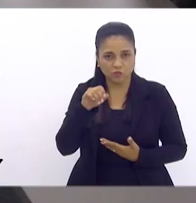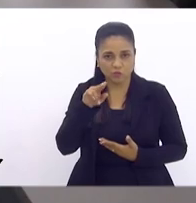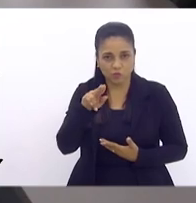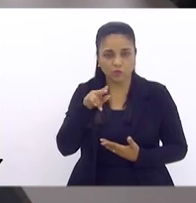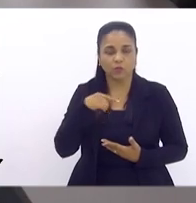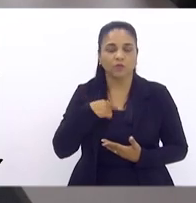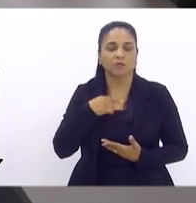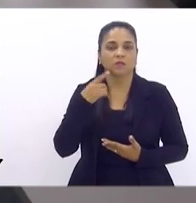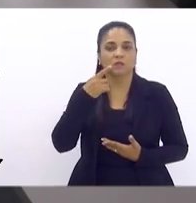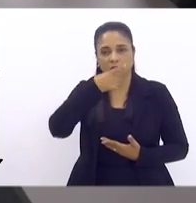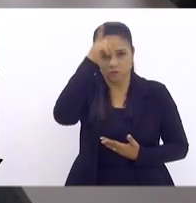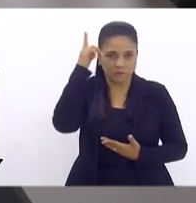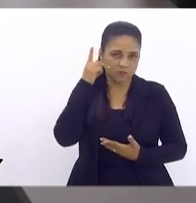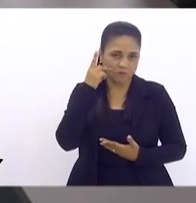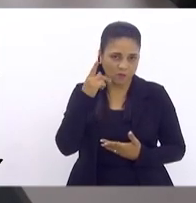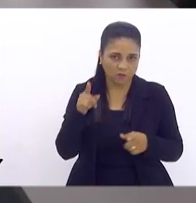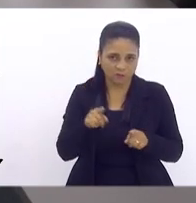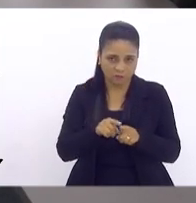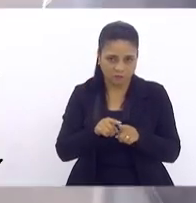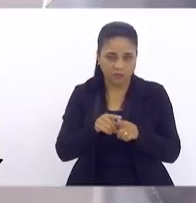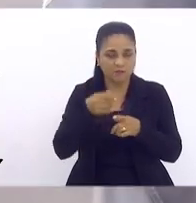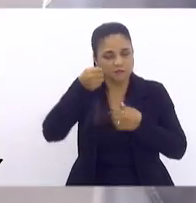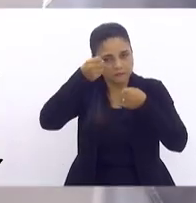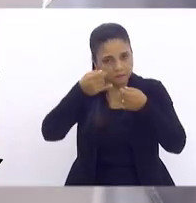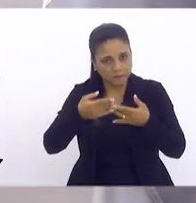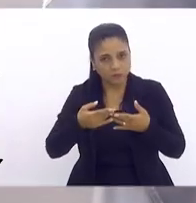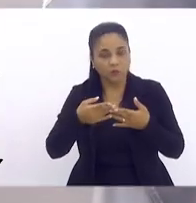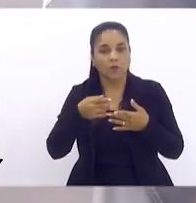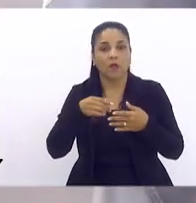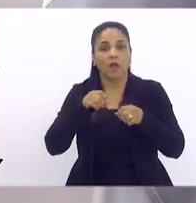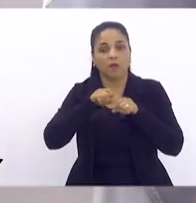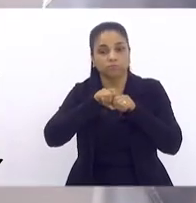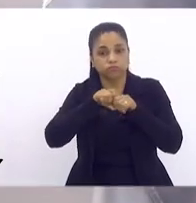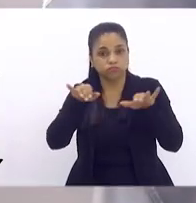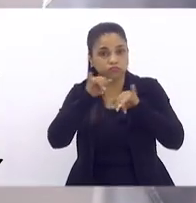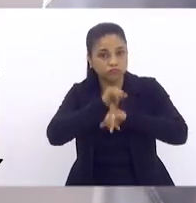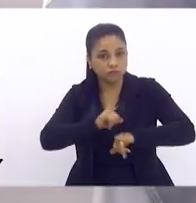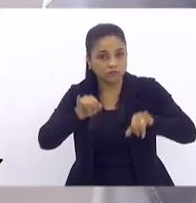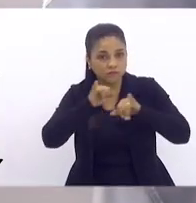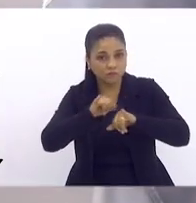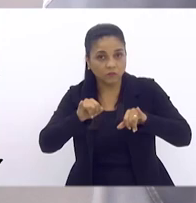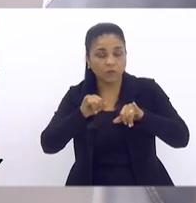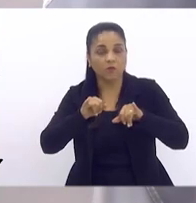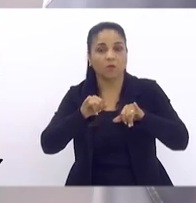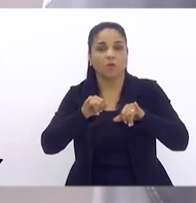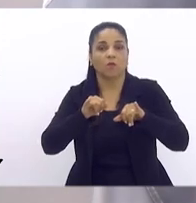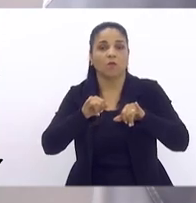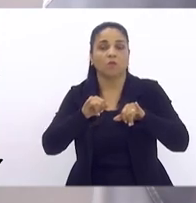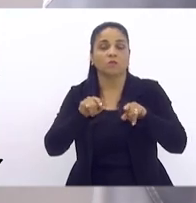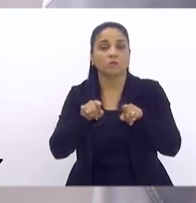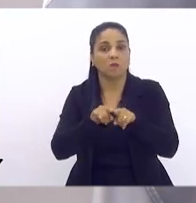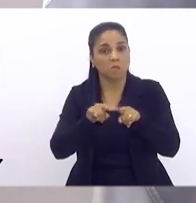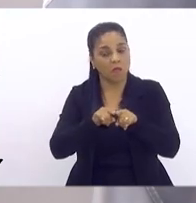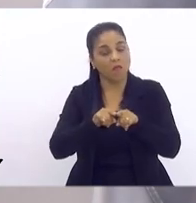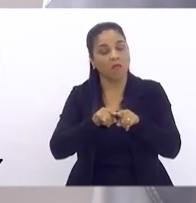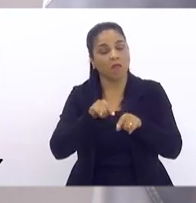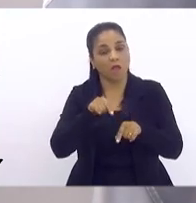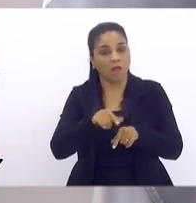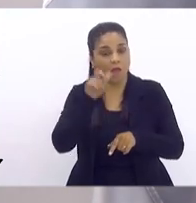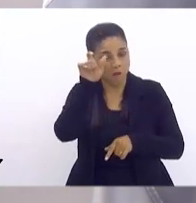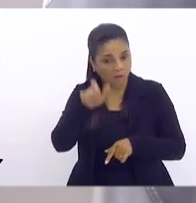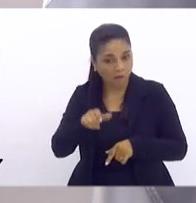eu acho que a divulgação ela também passa pelo consentimento da própria mulher que pode não querer